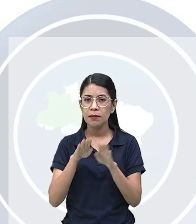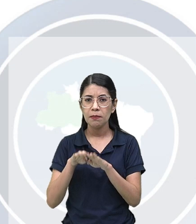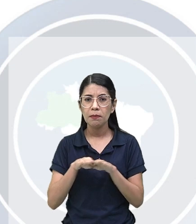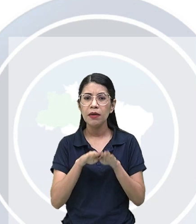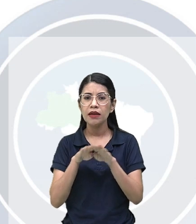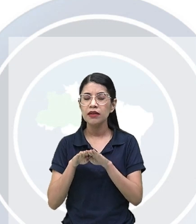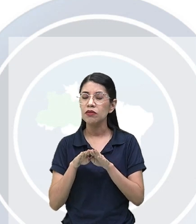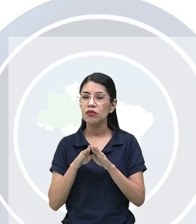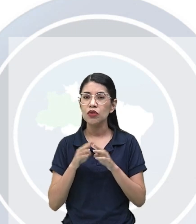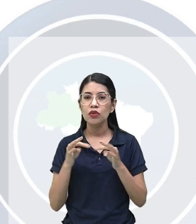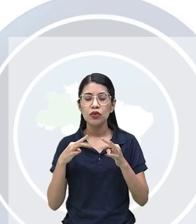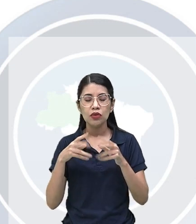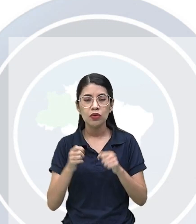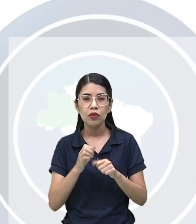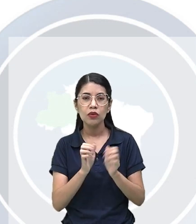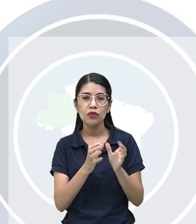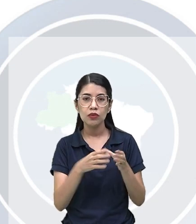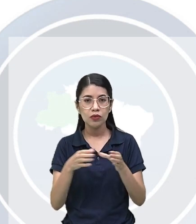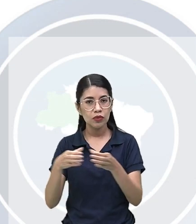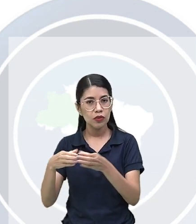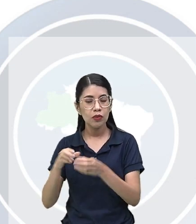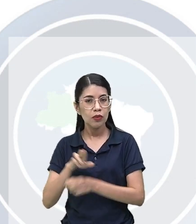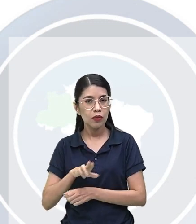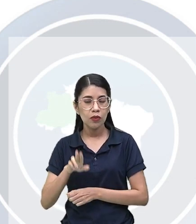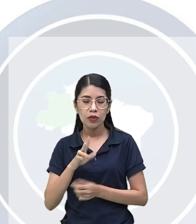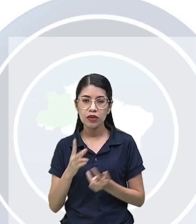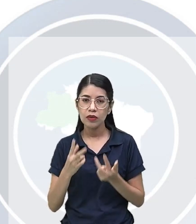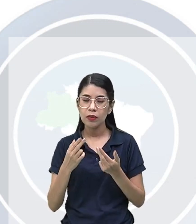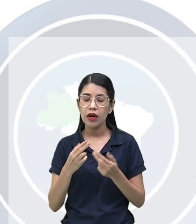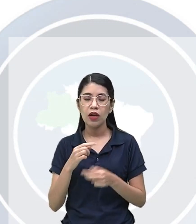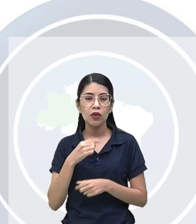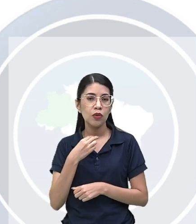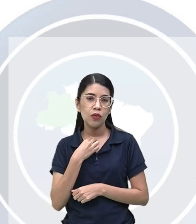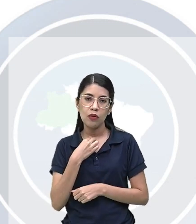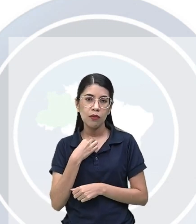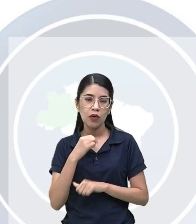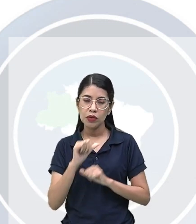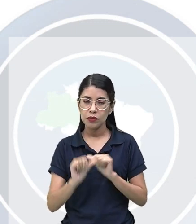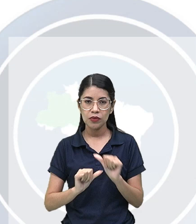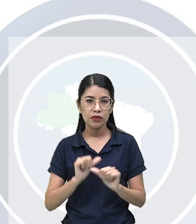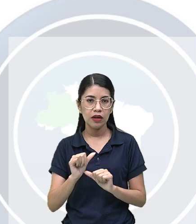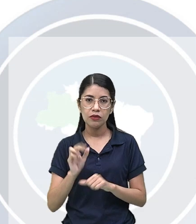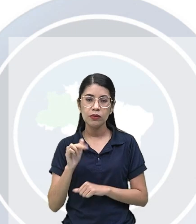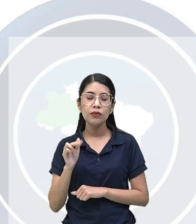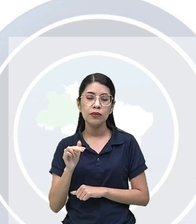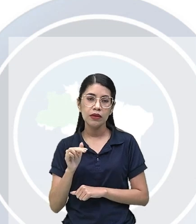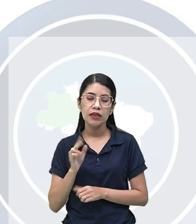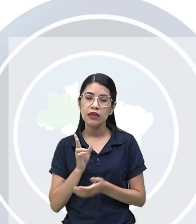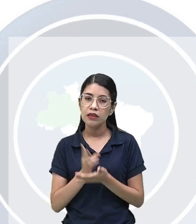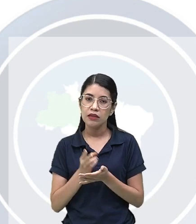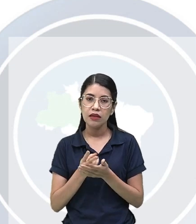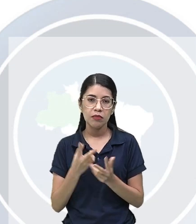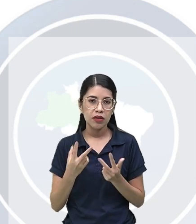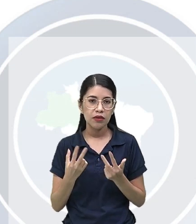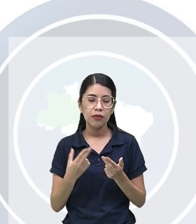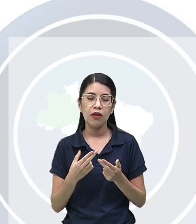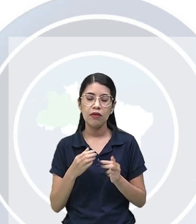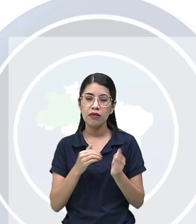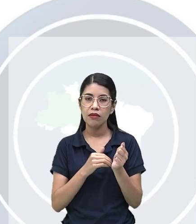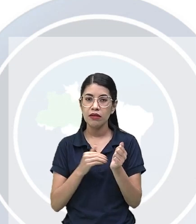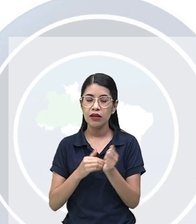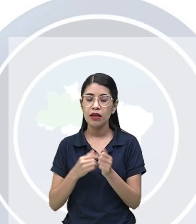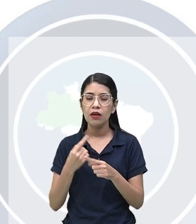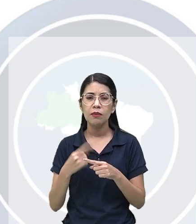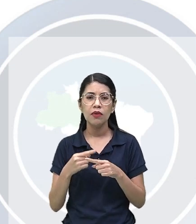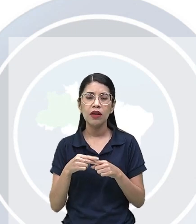SEMEAN #2025. Que não certo? Pode ser alterada. E que essa senha, né, Keila, ela não pode ser alterada. Por que ela